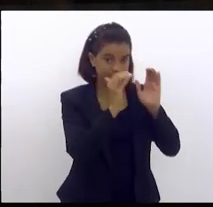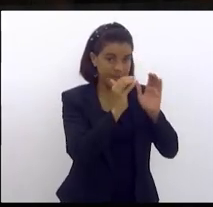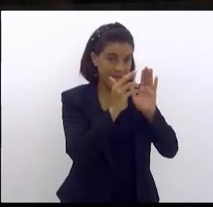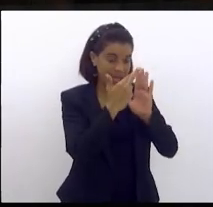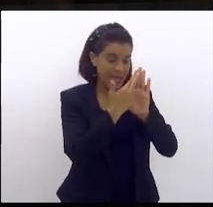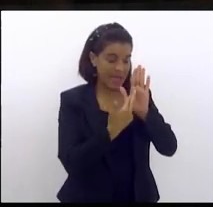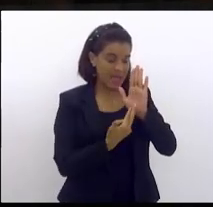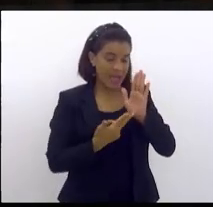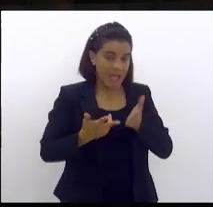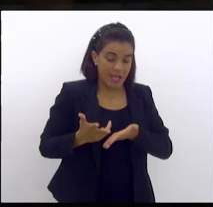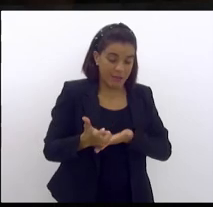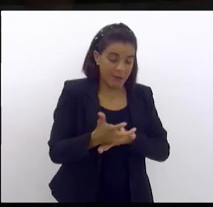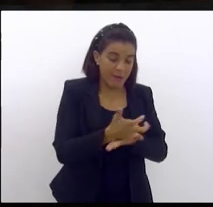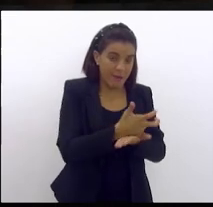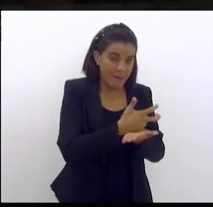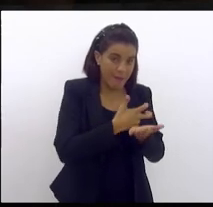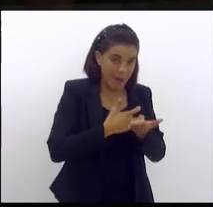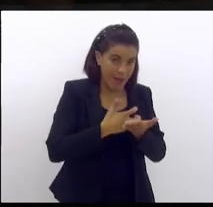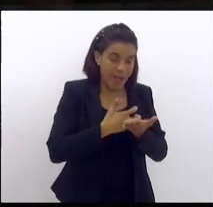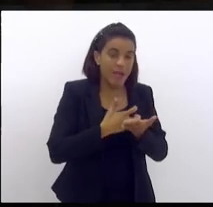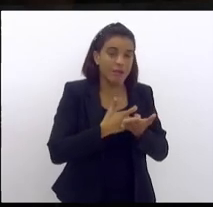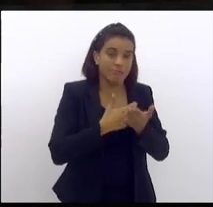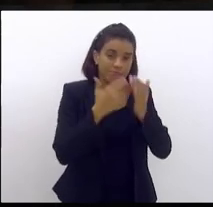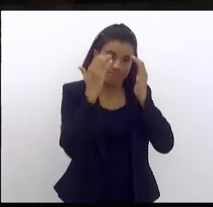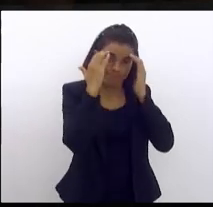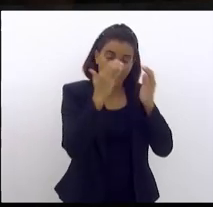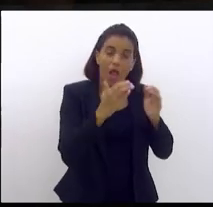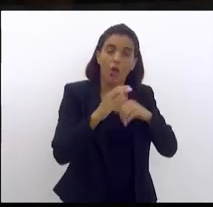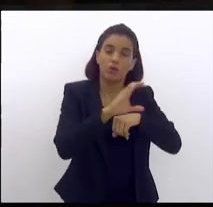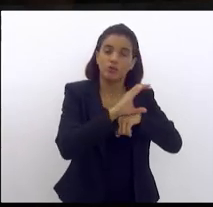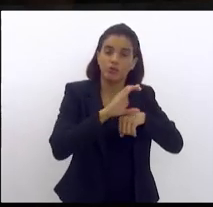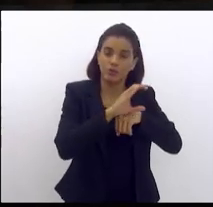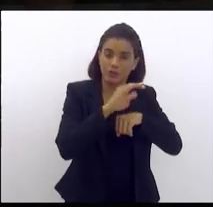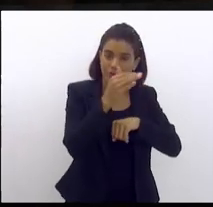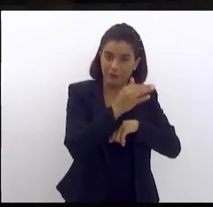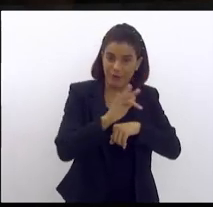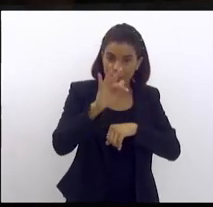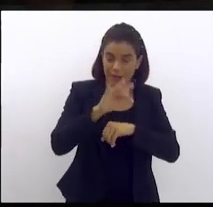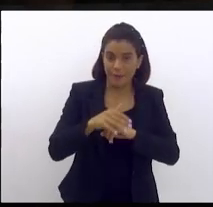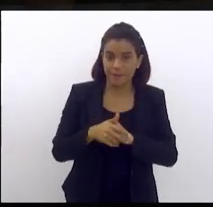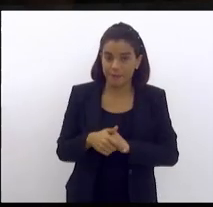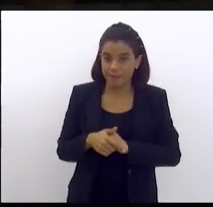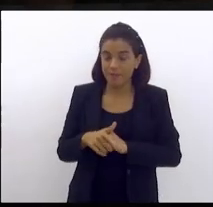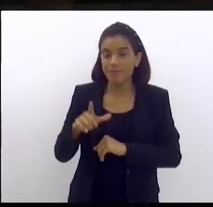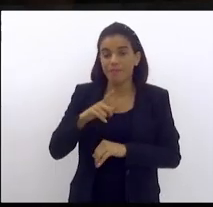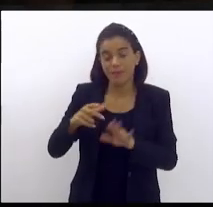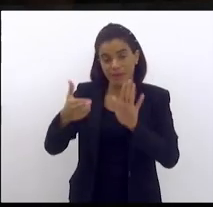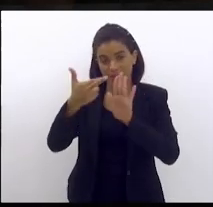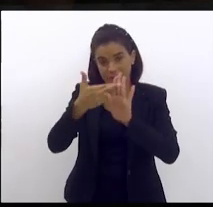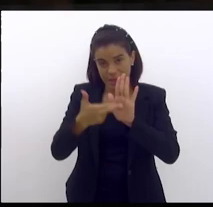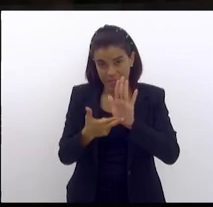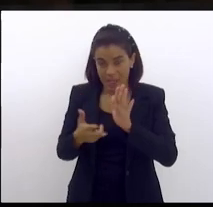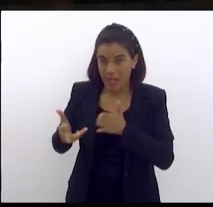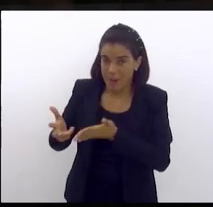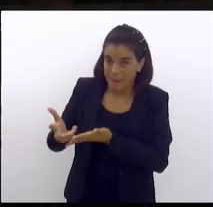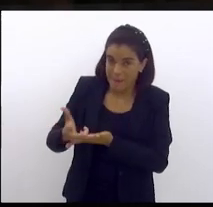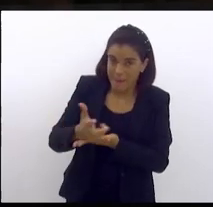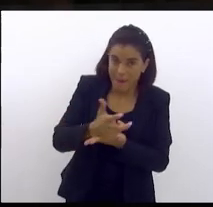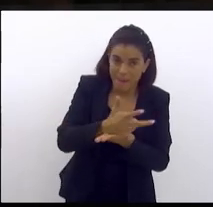regras tributárias da Constituição Federal tem as regras tributárias